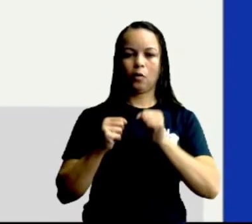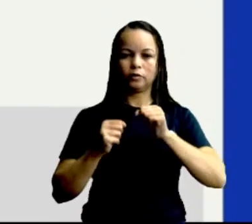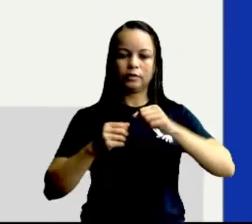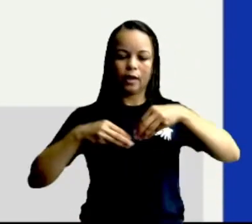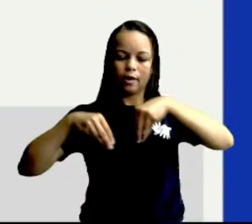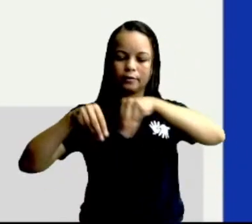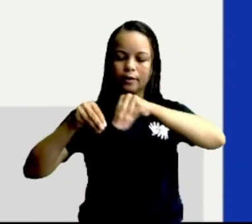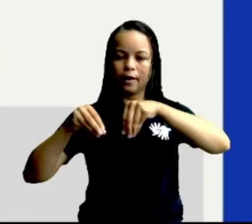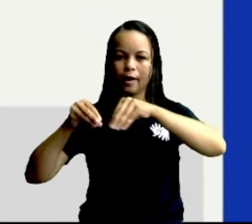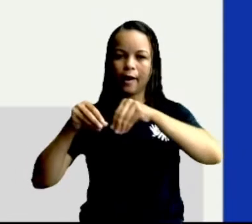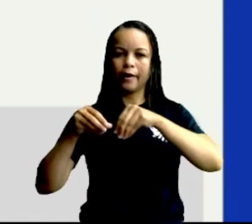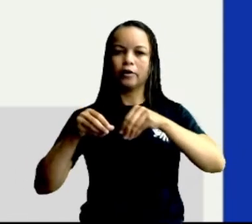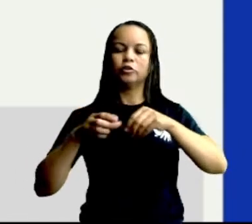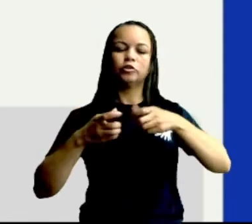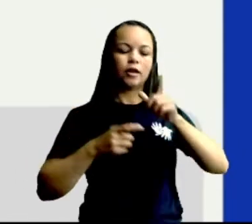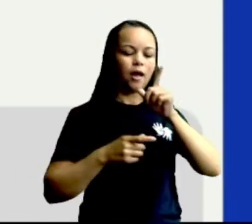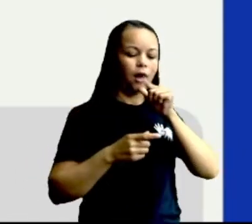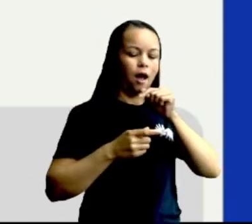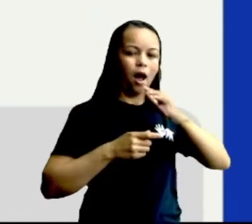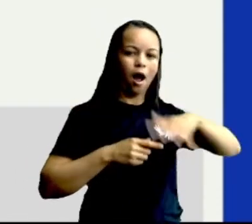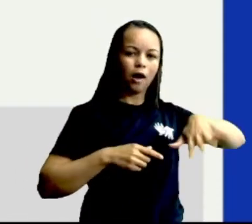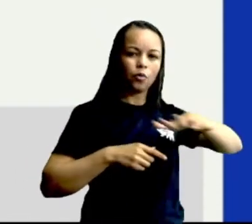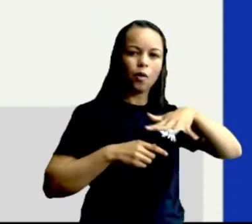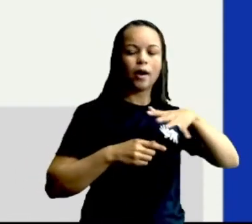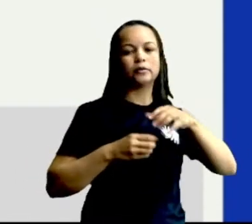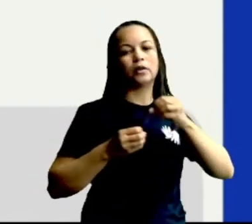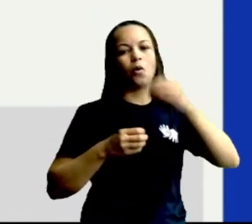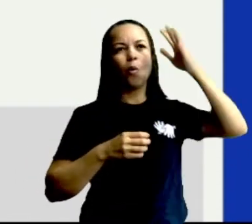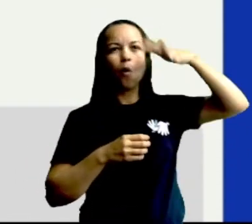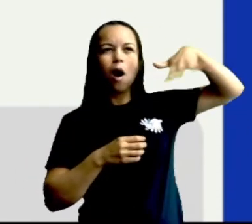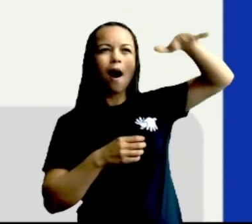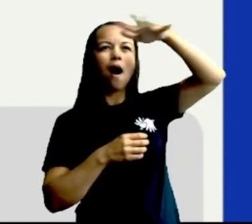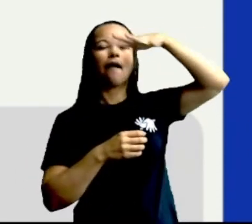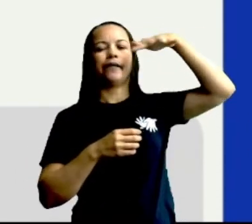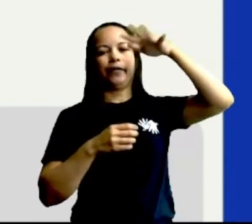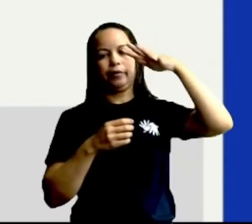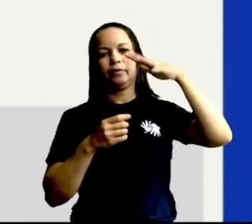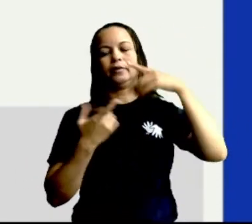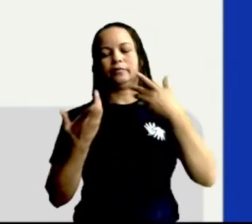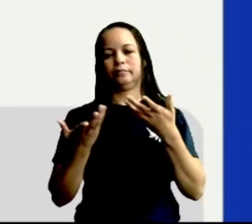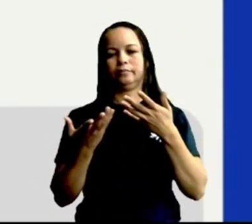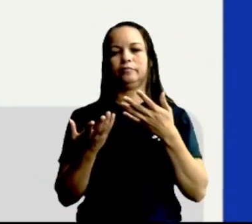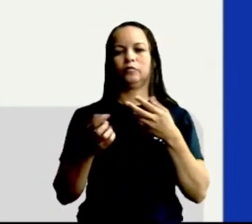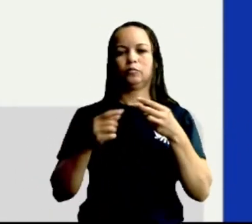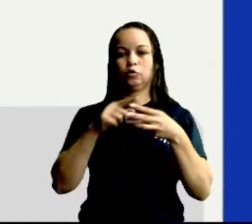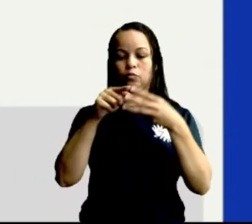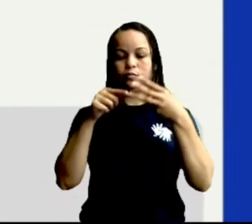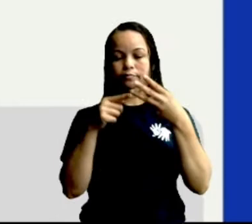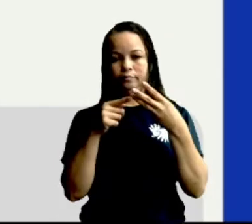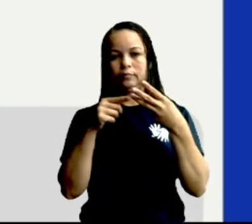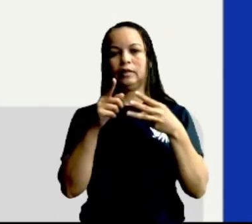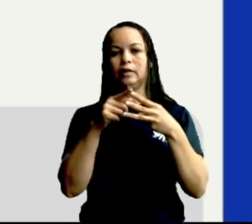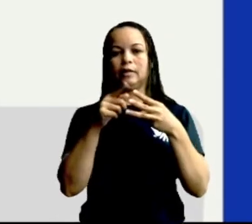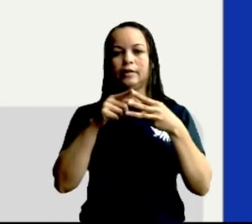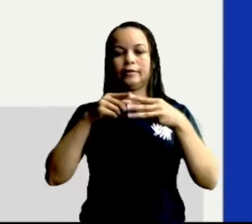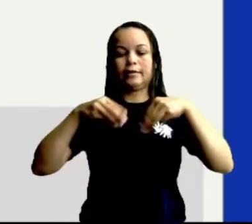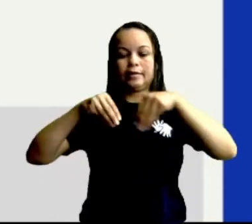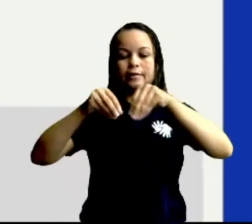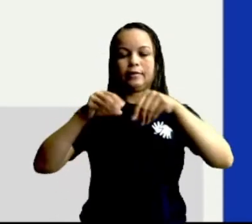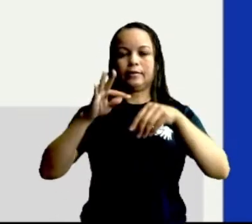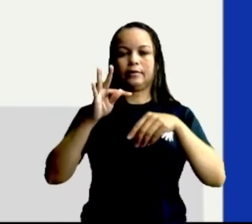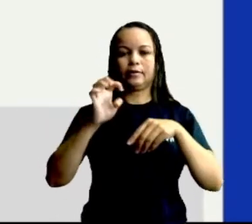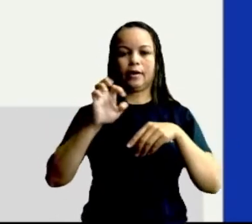terrestres, aquáticas ou aéreas. Isso mesmo. Vamos conhecer agora as plantas